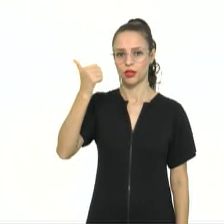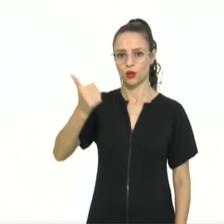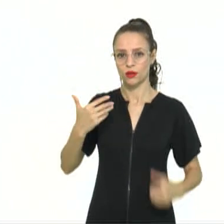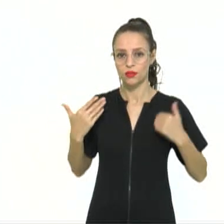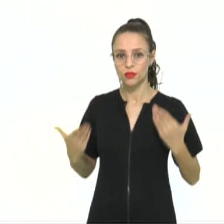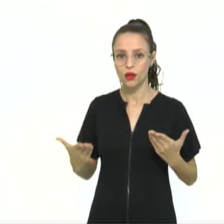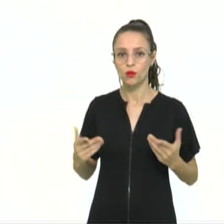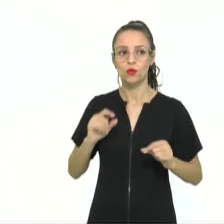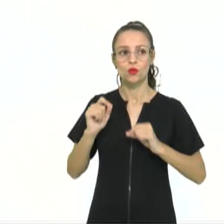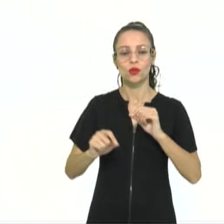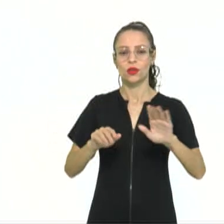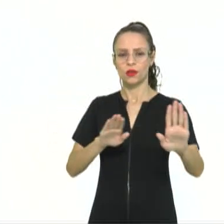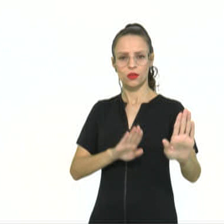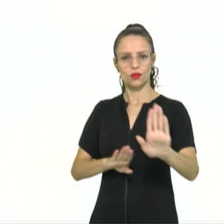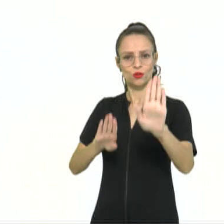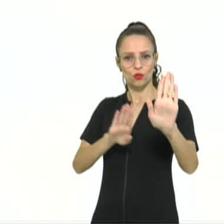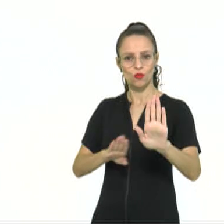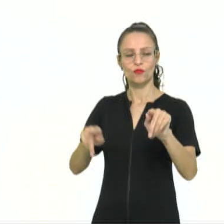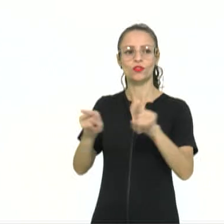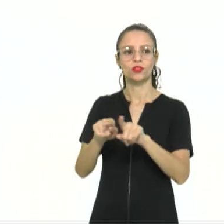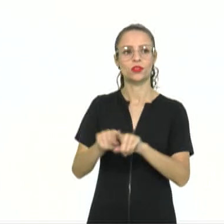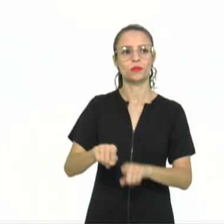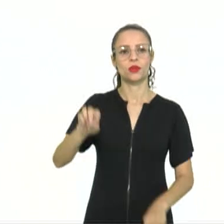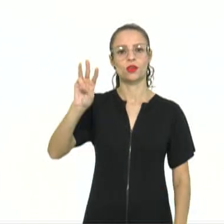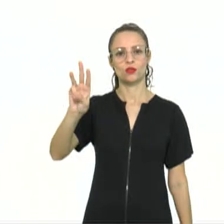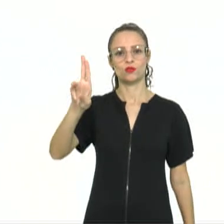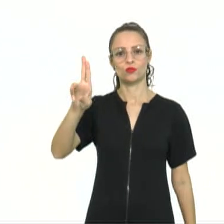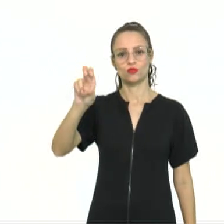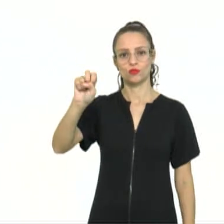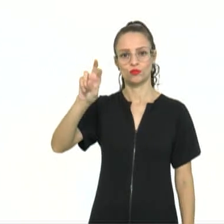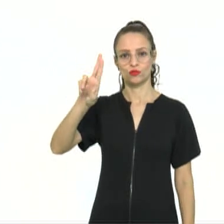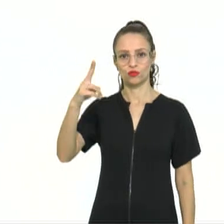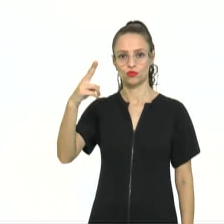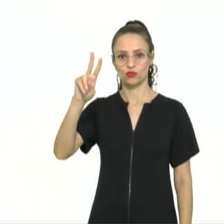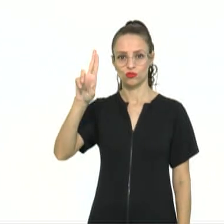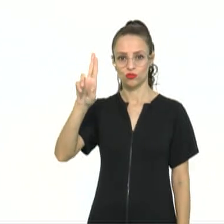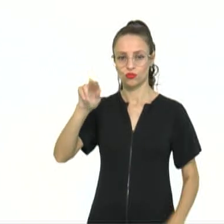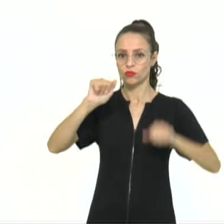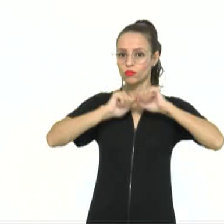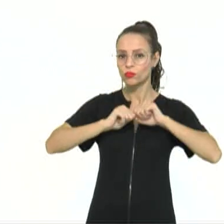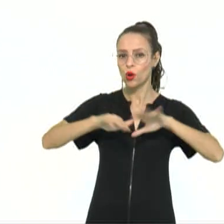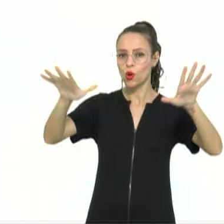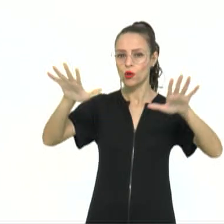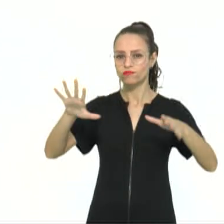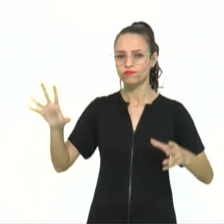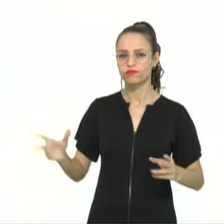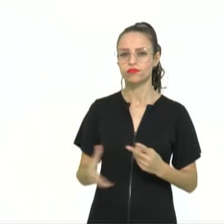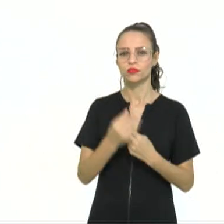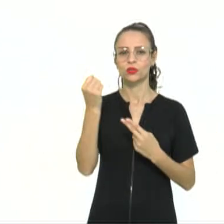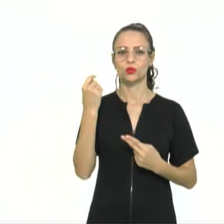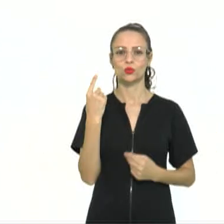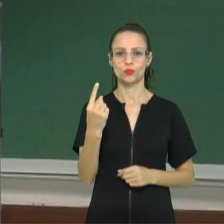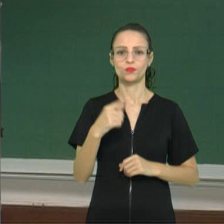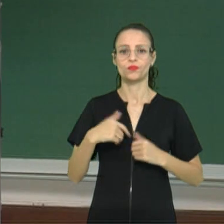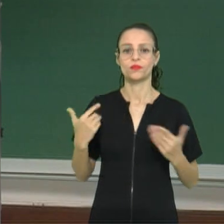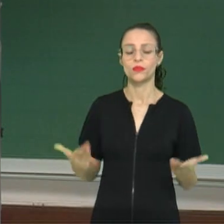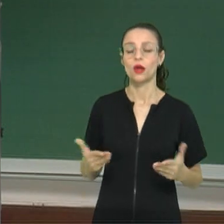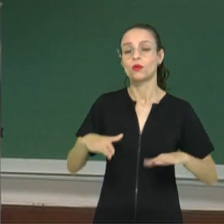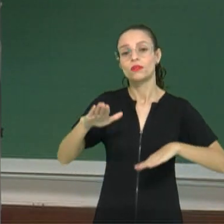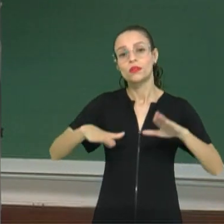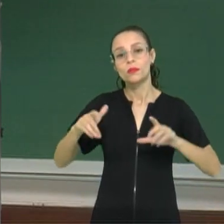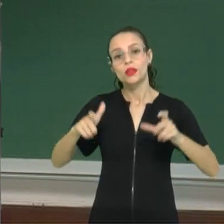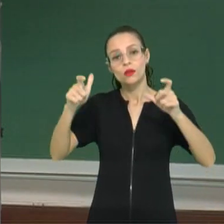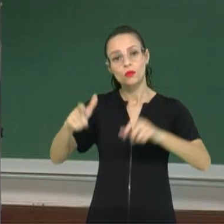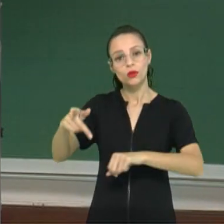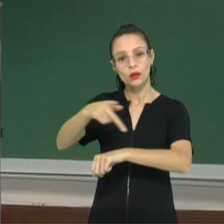que os termos Kung Fu e o Shu, né, tão populares e difundidos, tornando-se um só, né? Então, dependendo do país, né, que